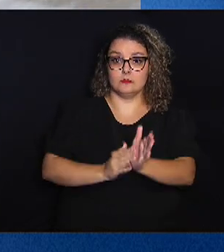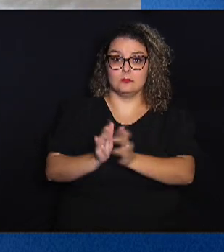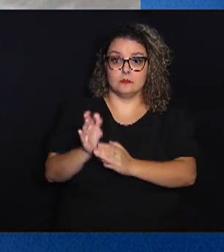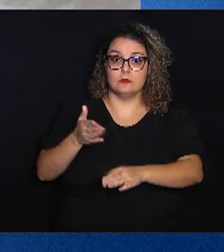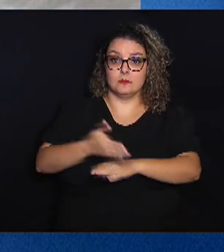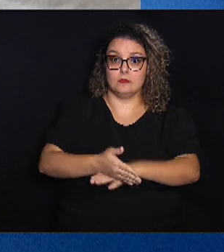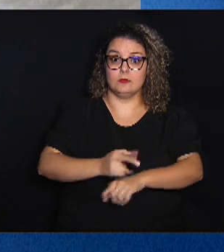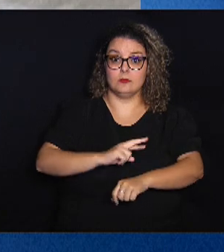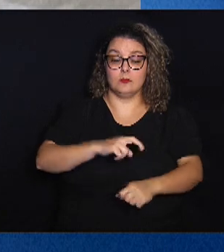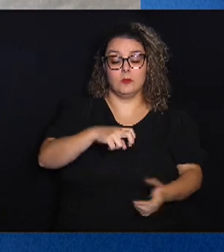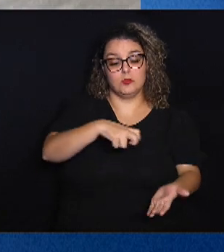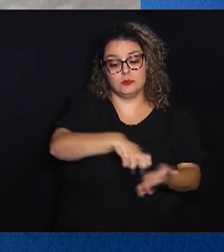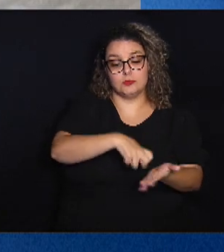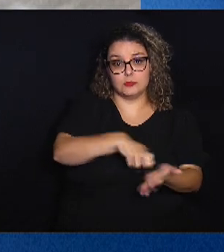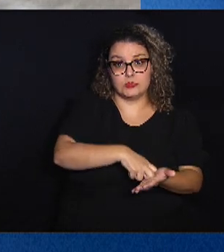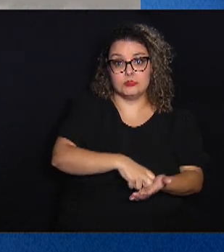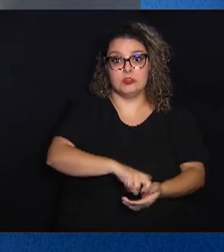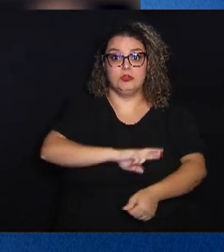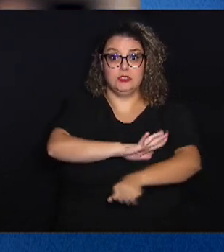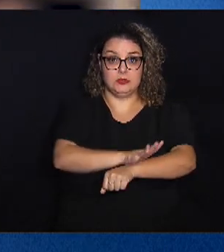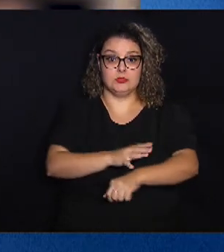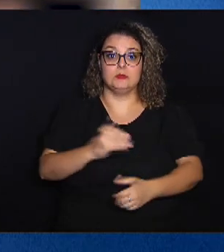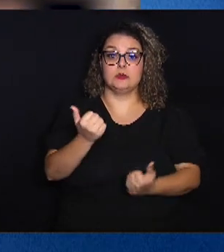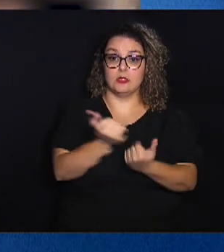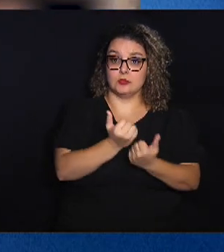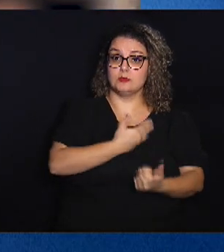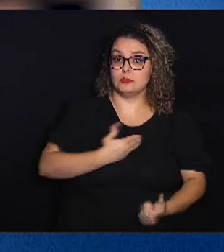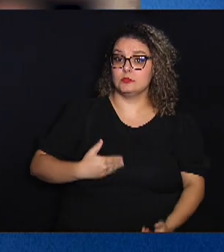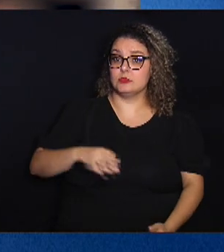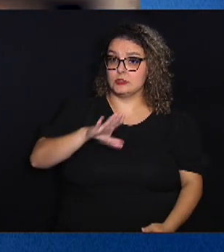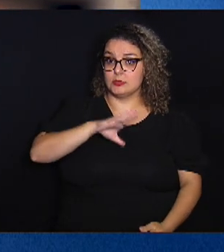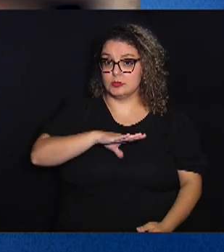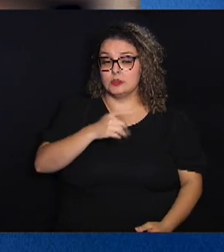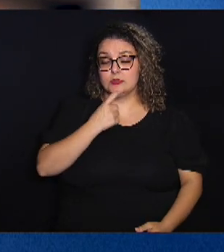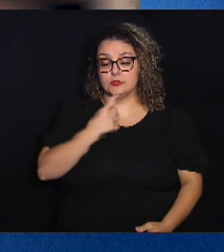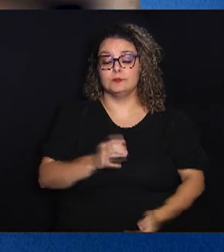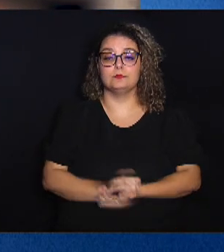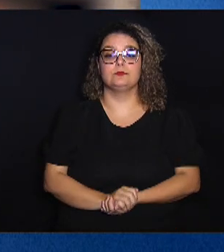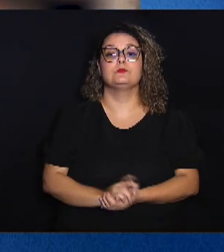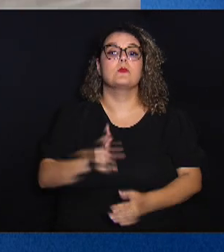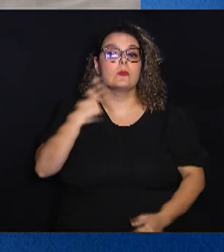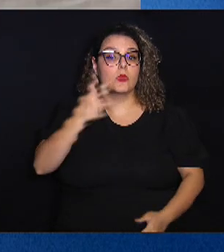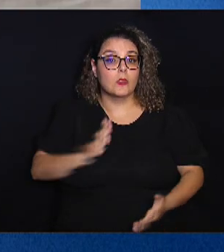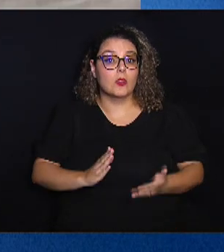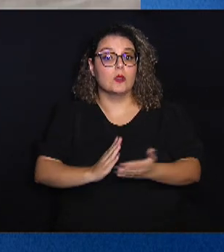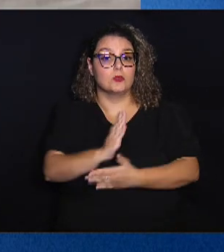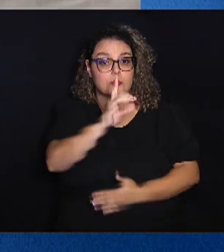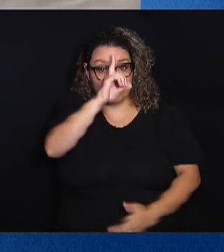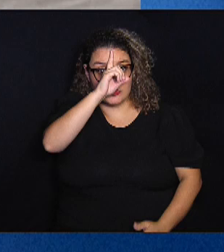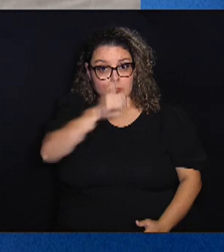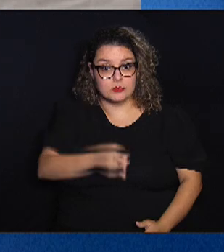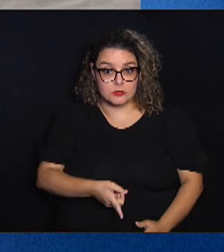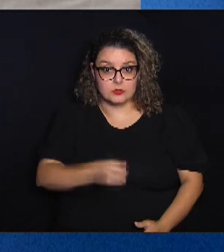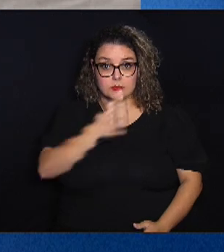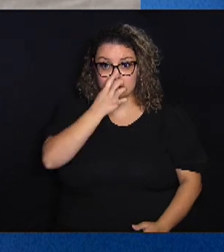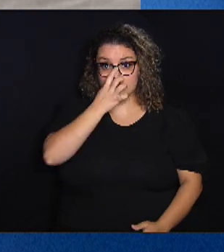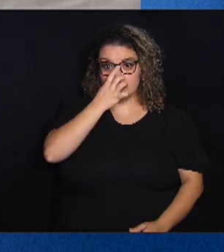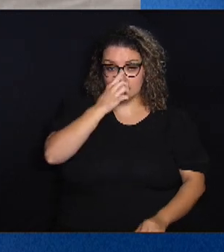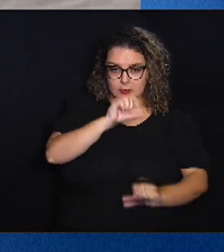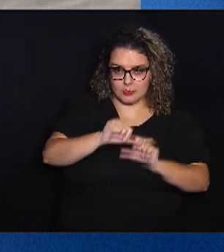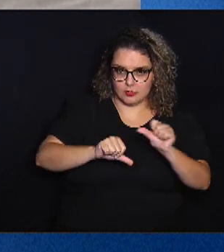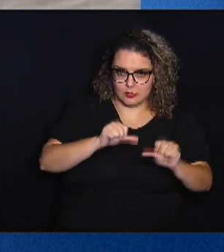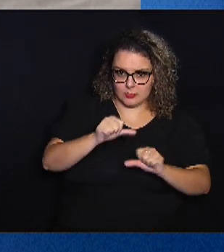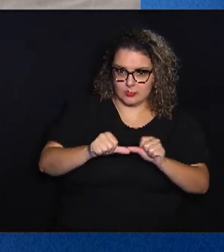a cargos públicos em Campinas. Vereadores também aprovam em definitivo a alteração que determina